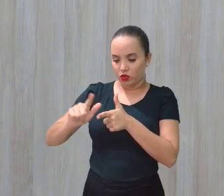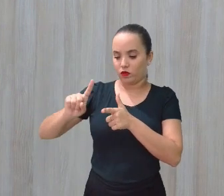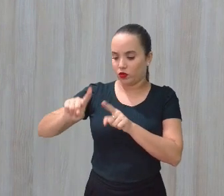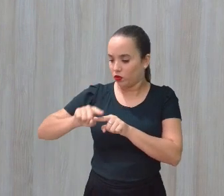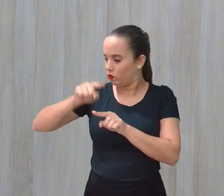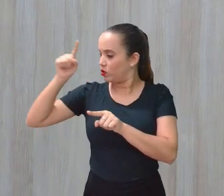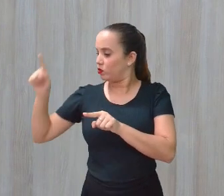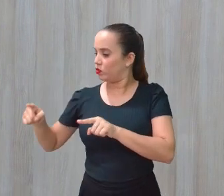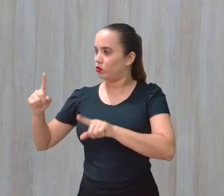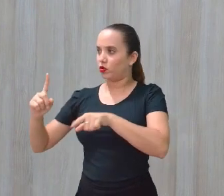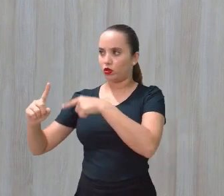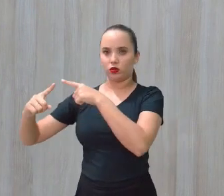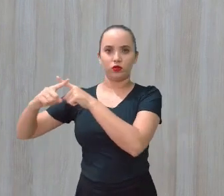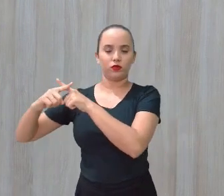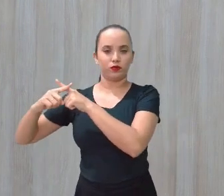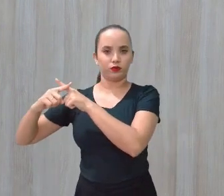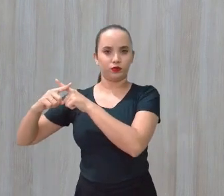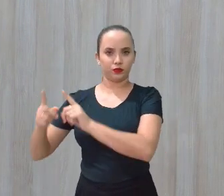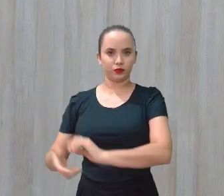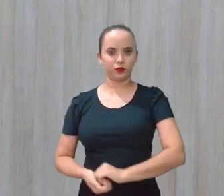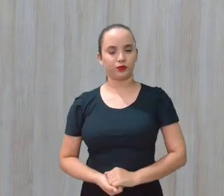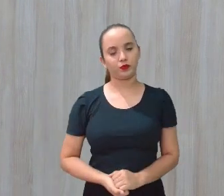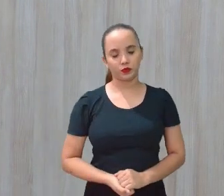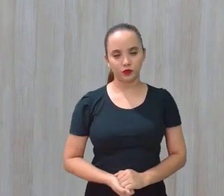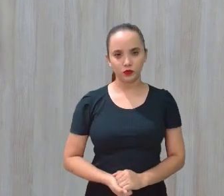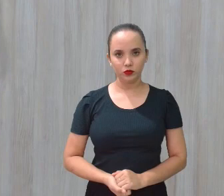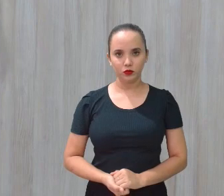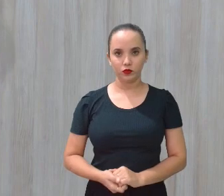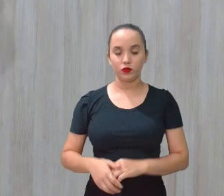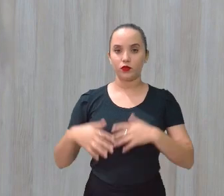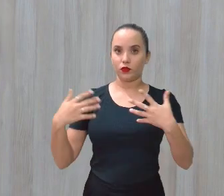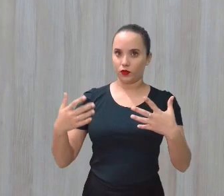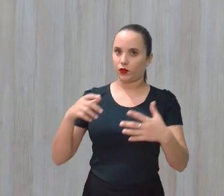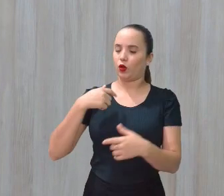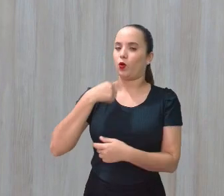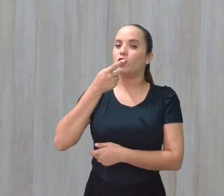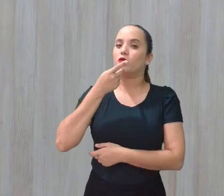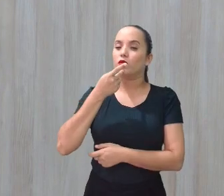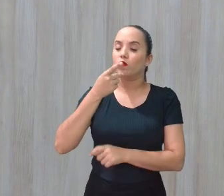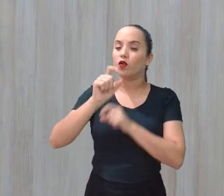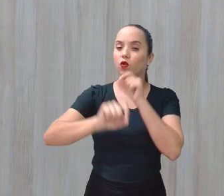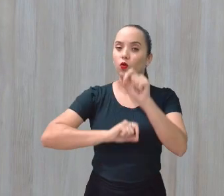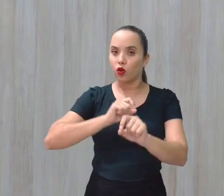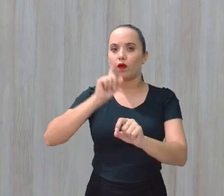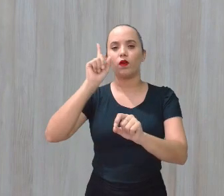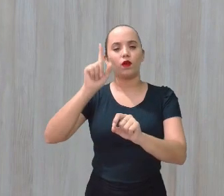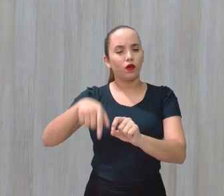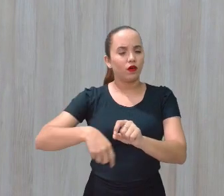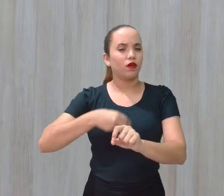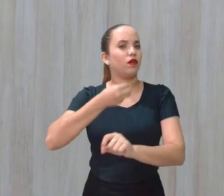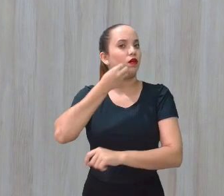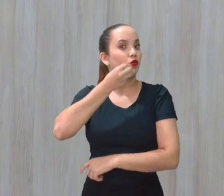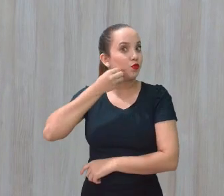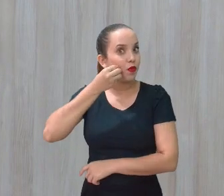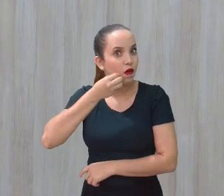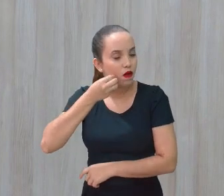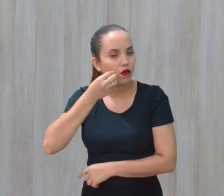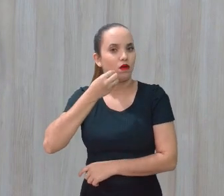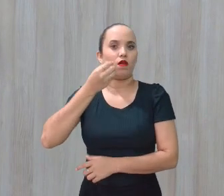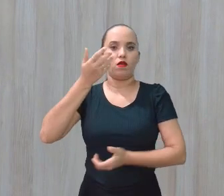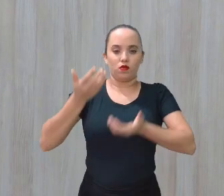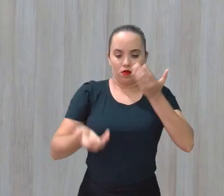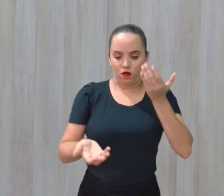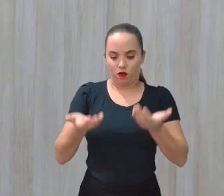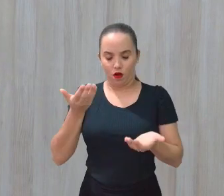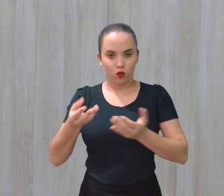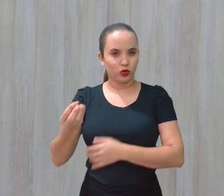passa para o outro lado como uma multiplicação. Como eu disse, isso daí é resultado daquela experiência da balança, né? Ou seja,